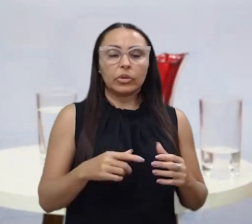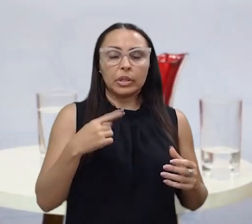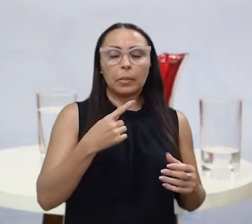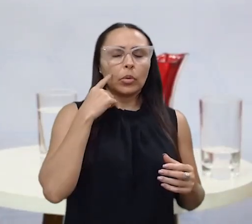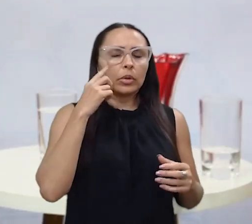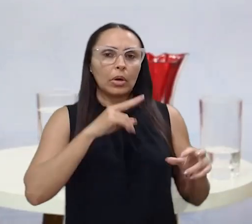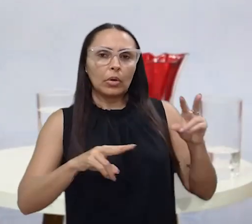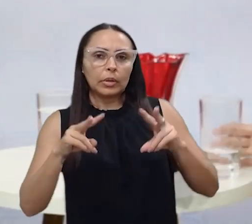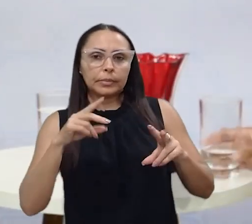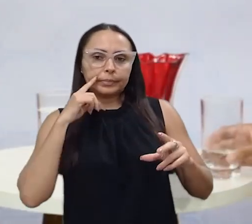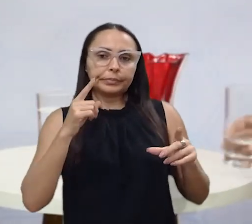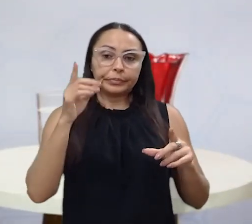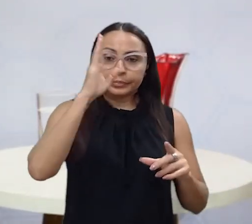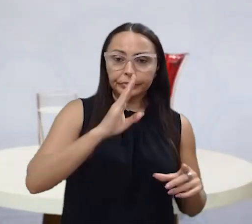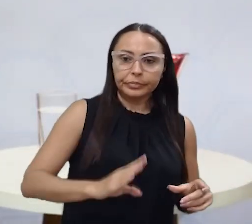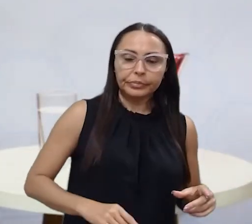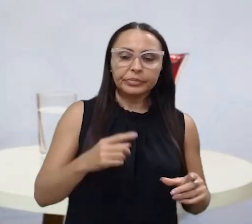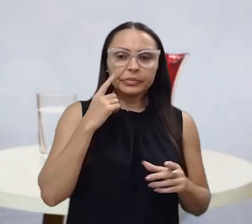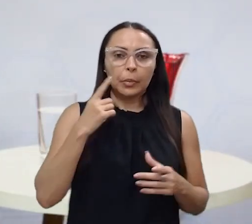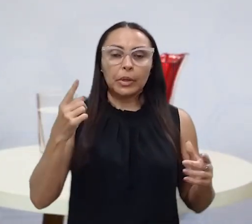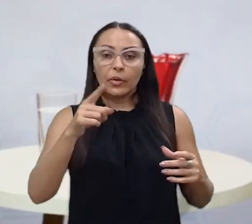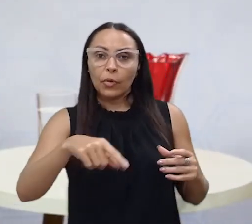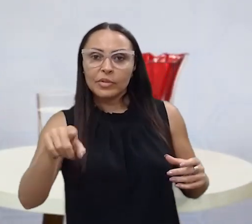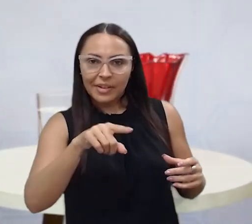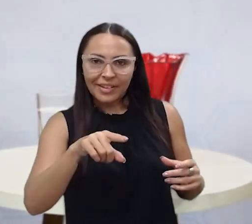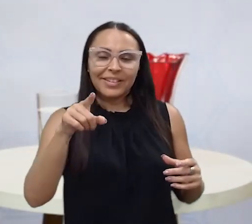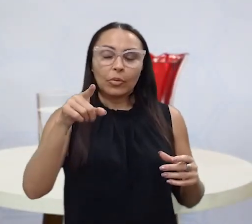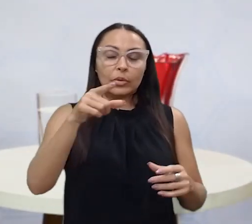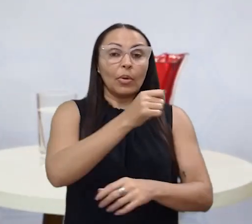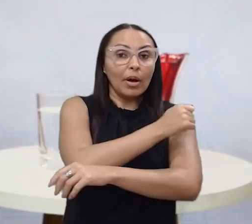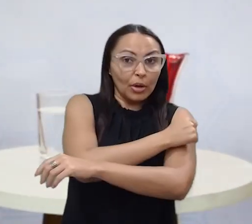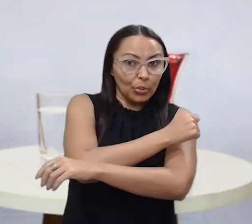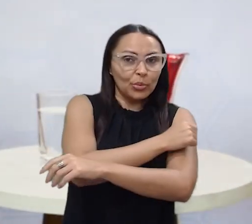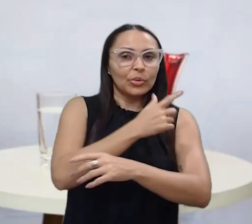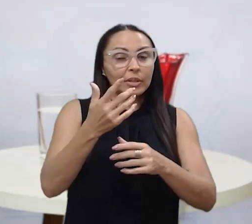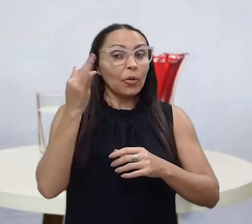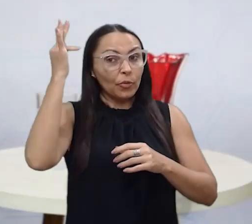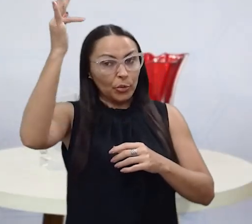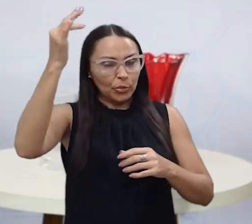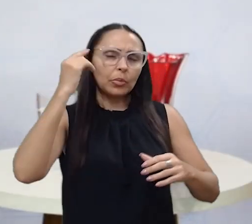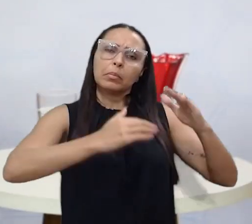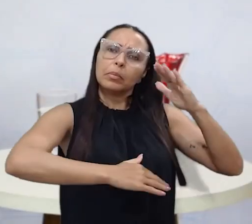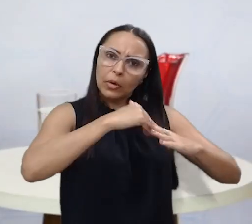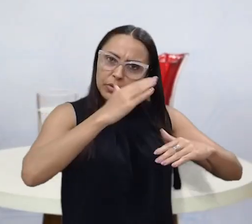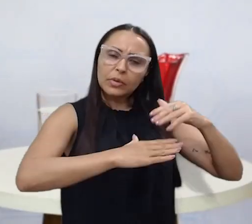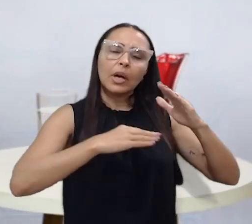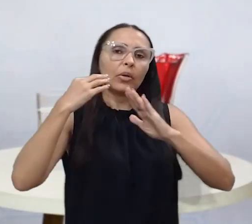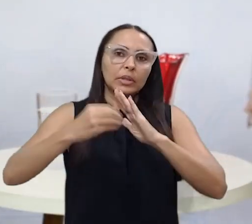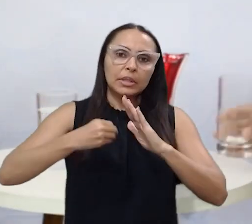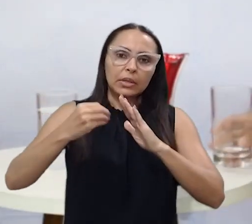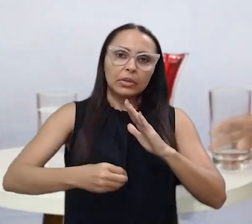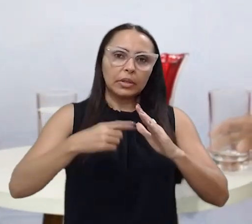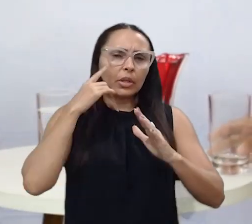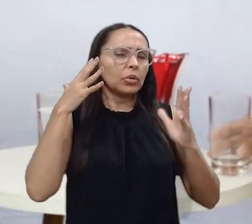pode olhar o nosso design brasileiro, principalmente você, né, enquanto estudante, que será um futuro profissional, um futuro designer, ver